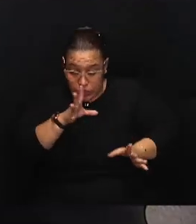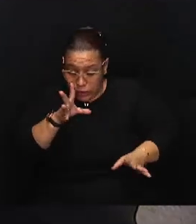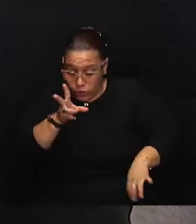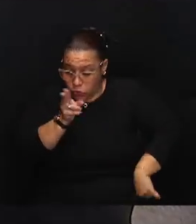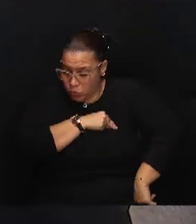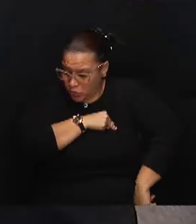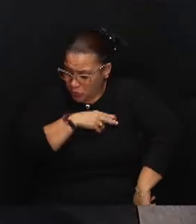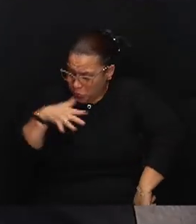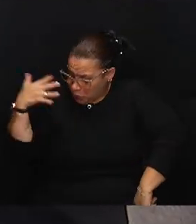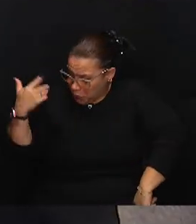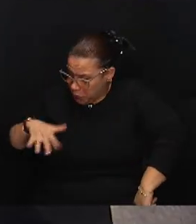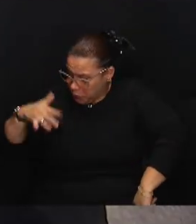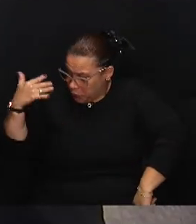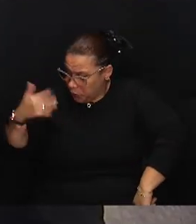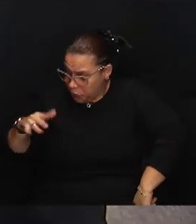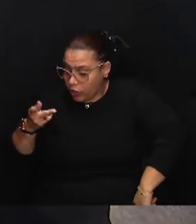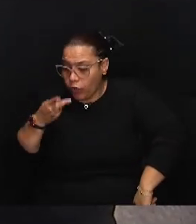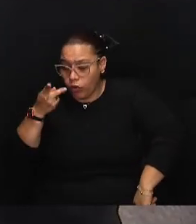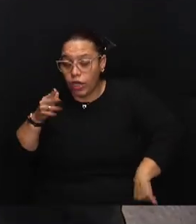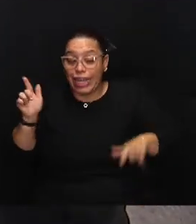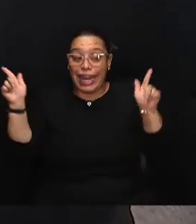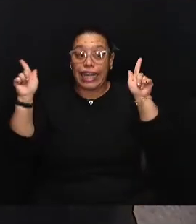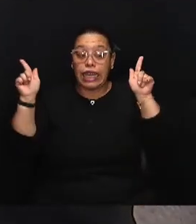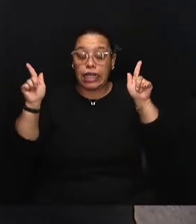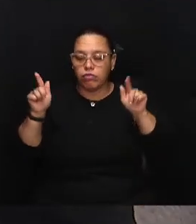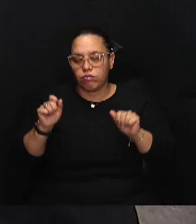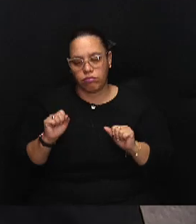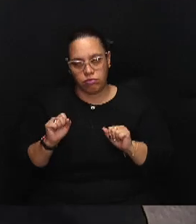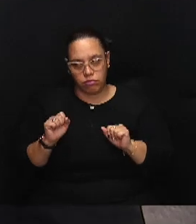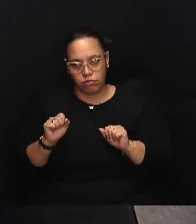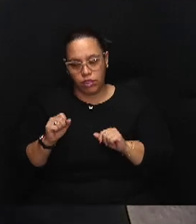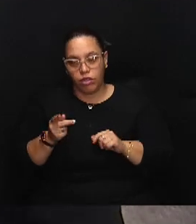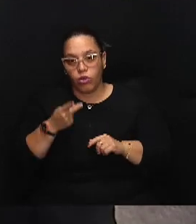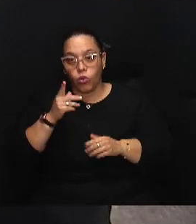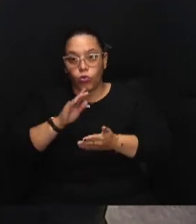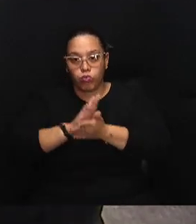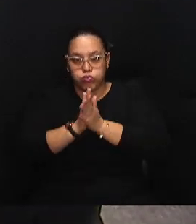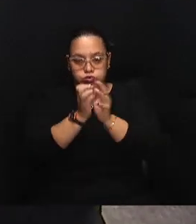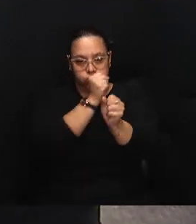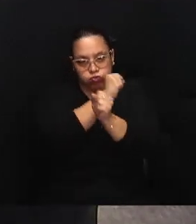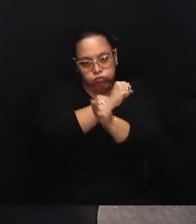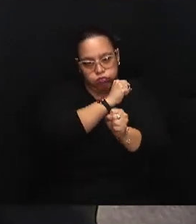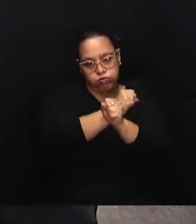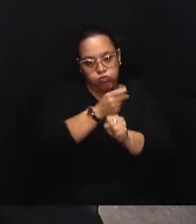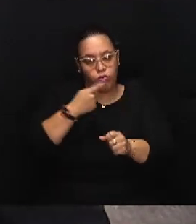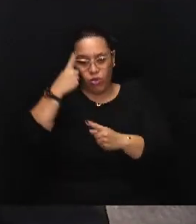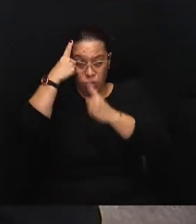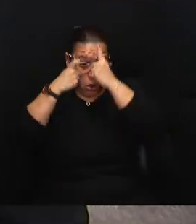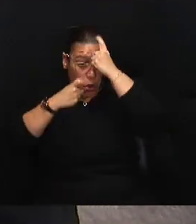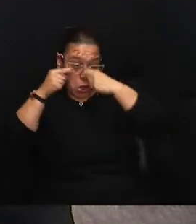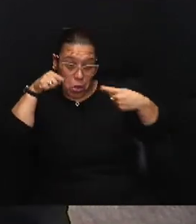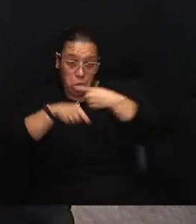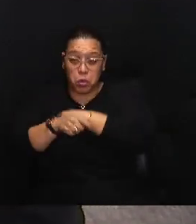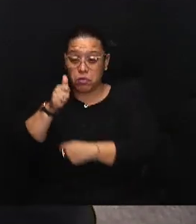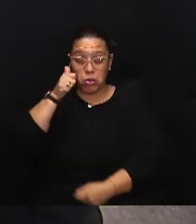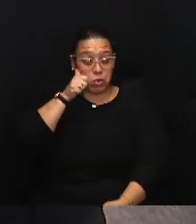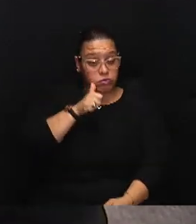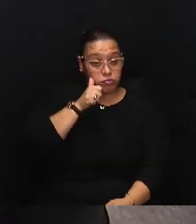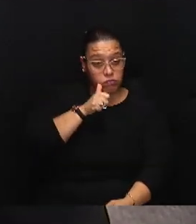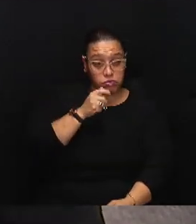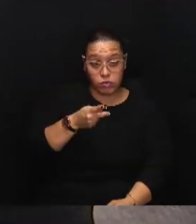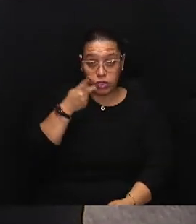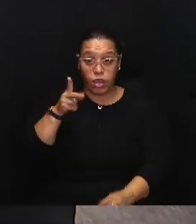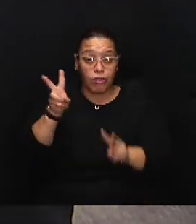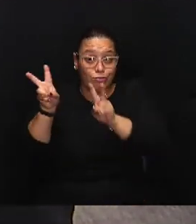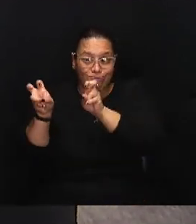Então, eu falei da greve, mas a gente podia falar da escravidão, a gente podia falar de violências contra a mulher, a gente podia falar de